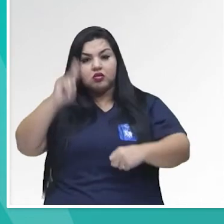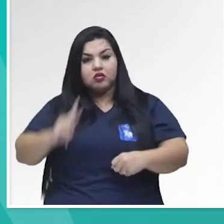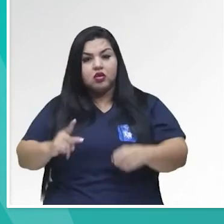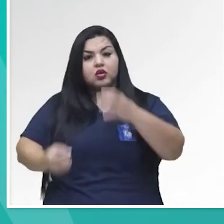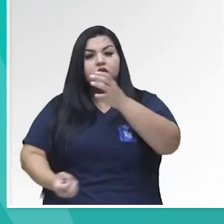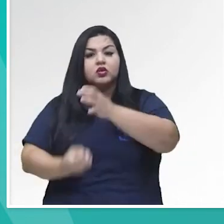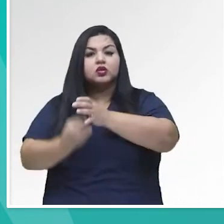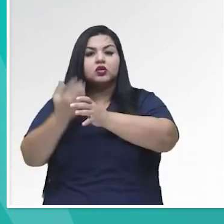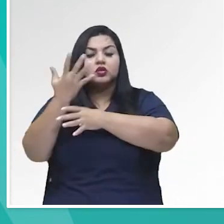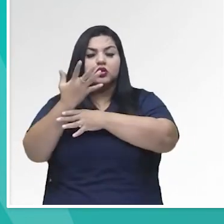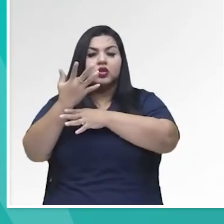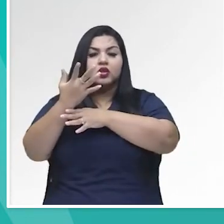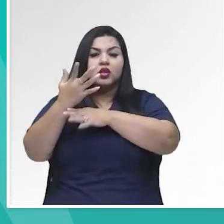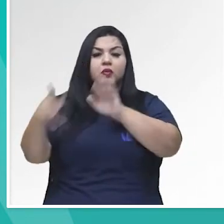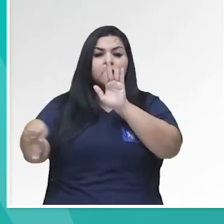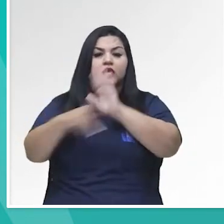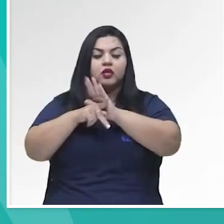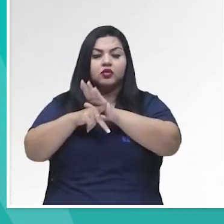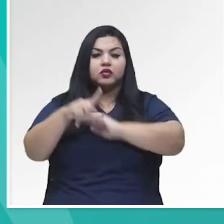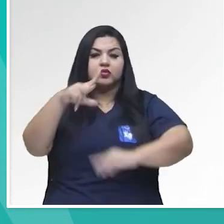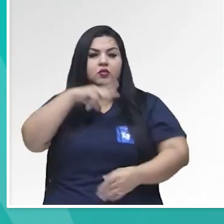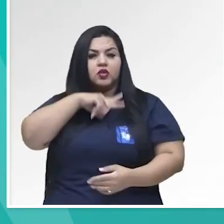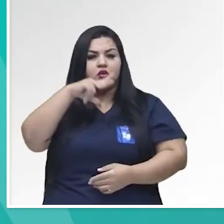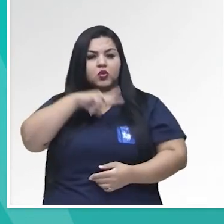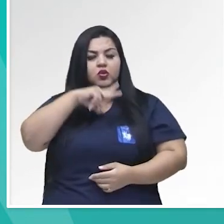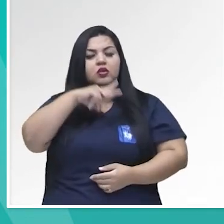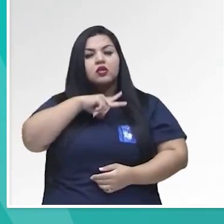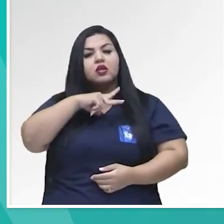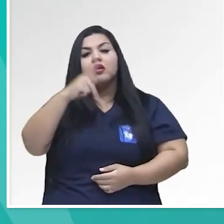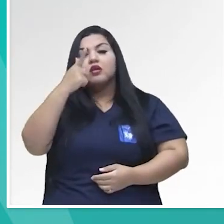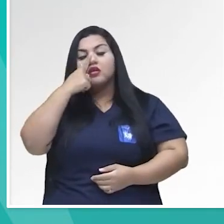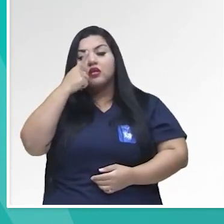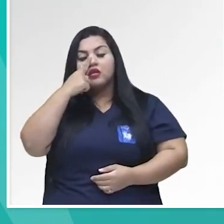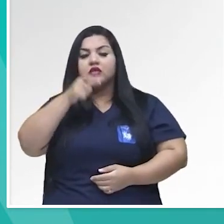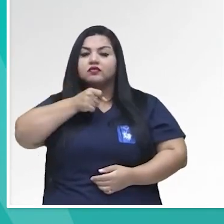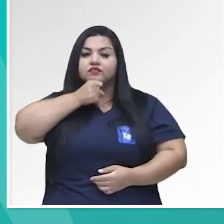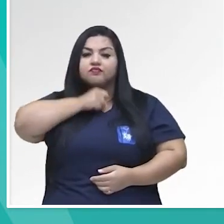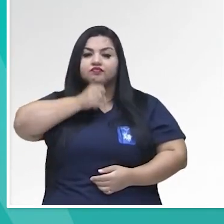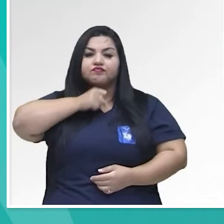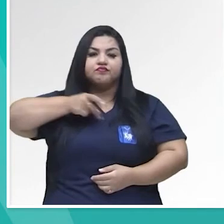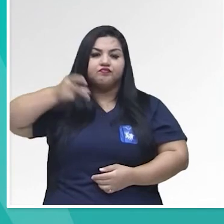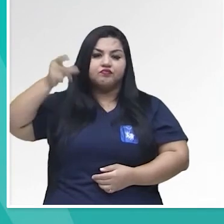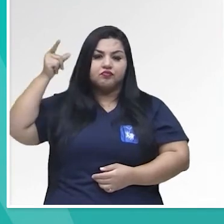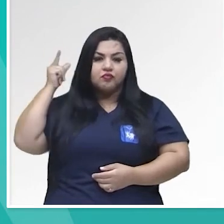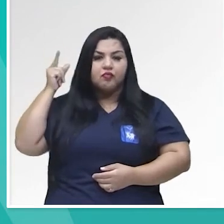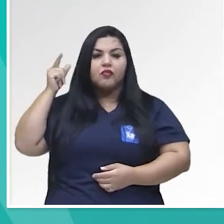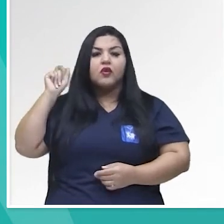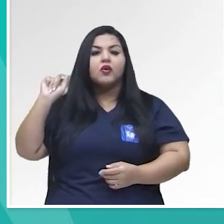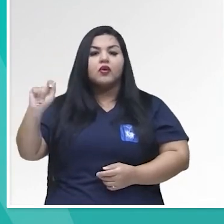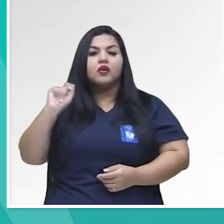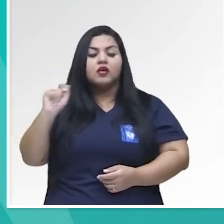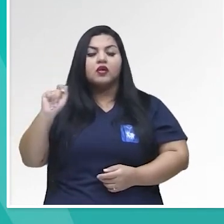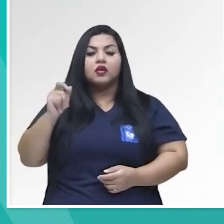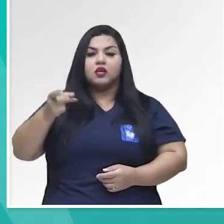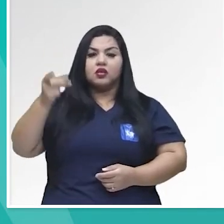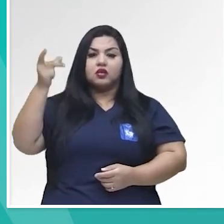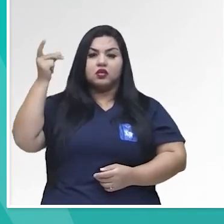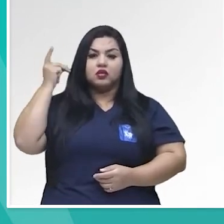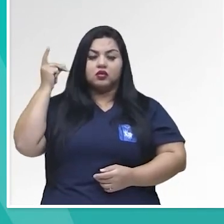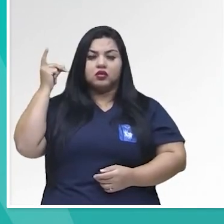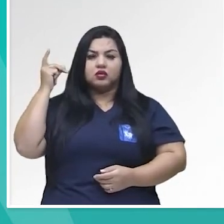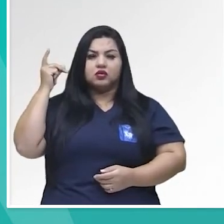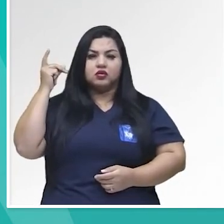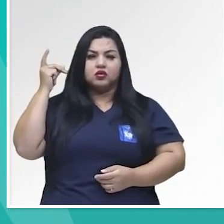a propriedade privada na Grécia, né, antiga. E que é o quê? Antigamente, pelo menos